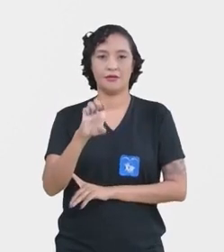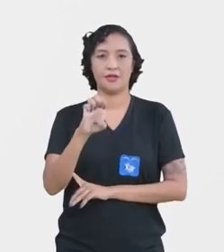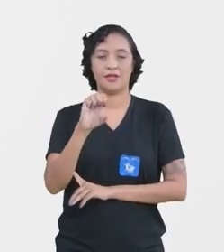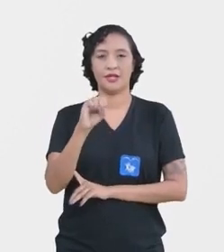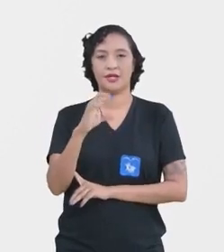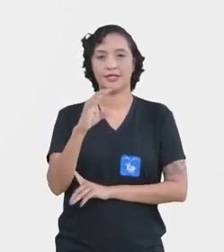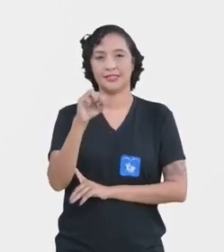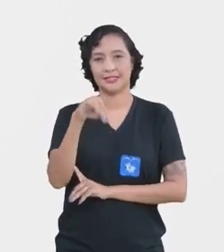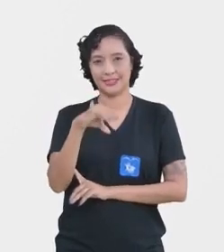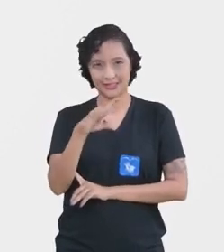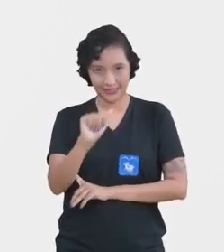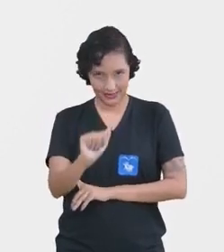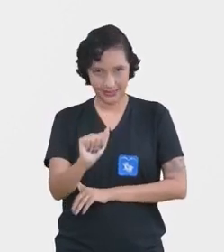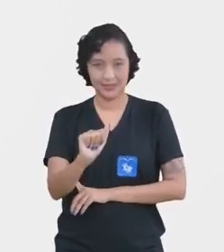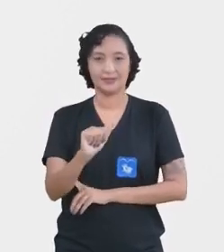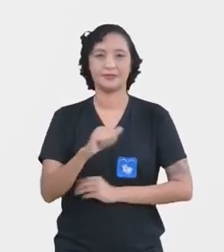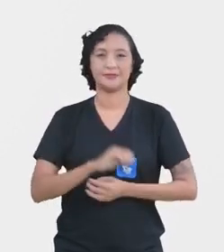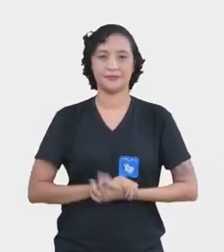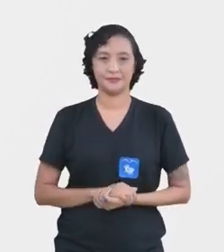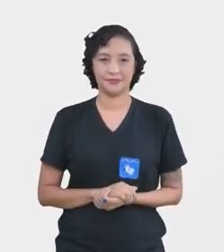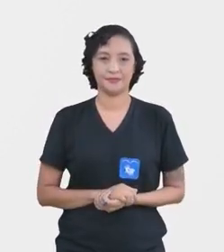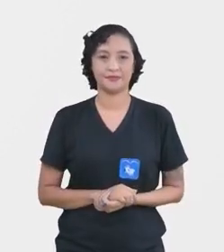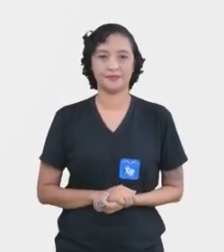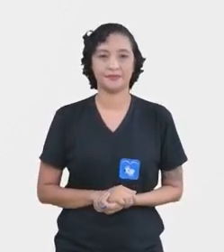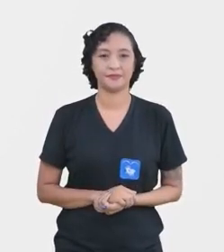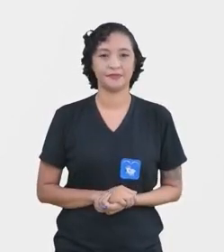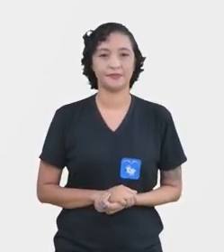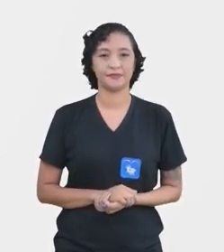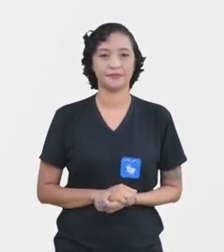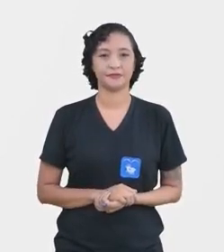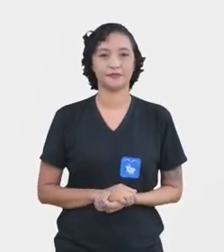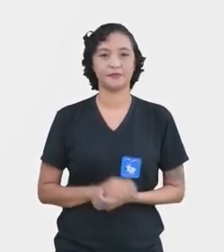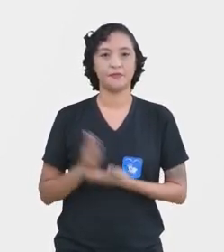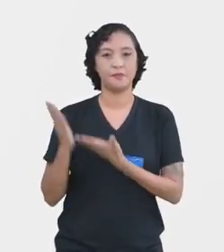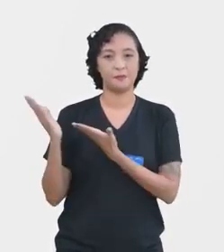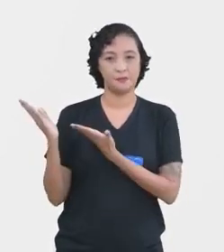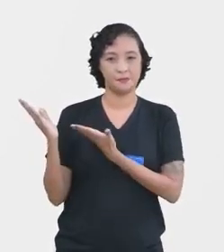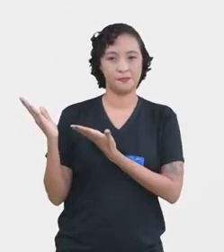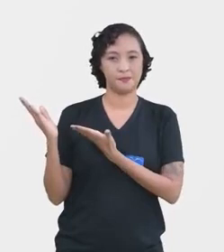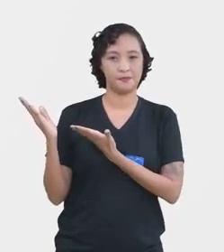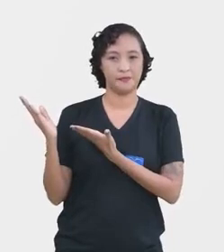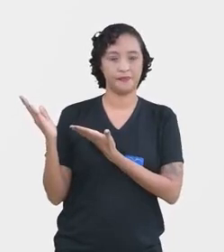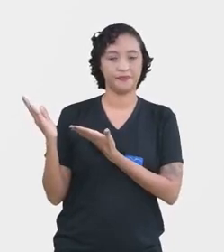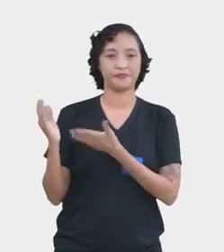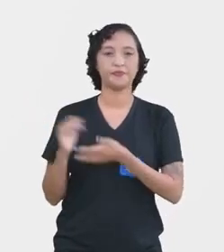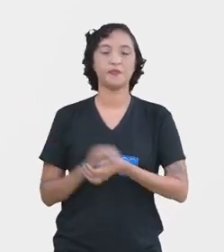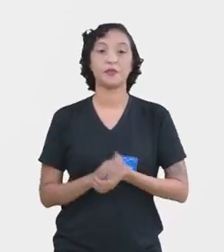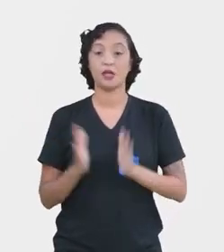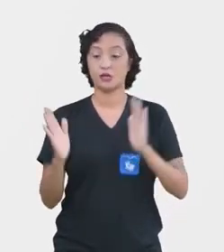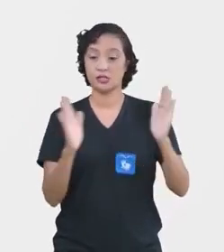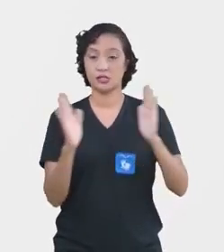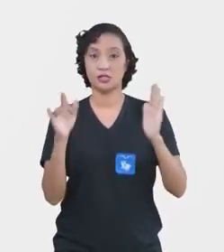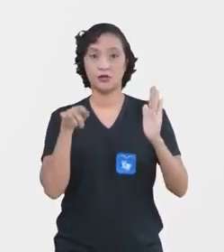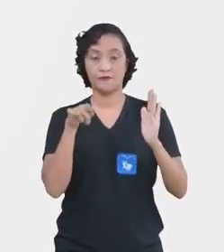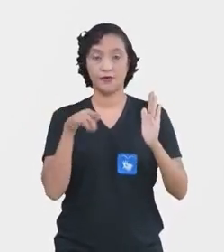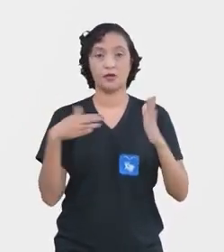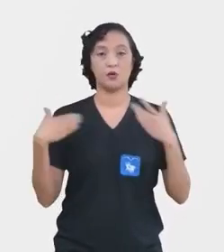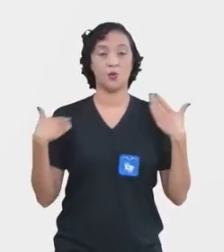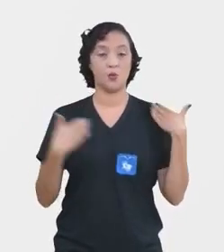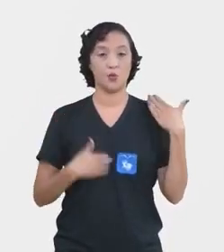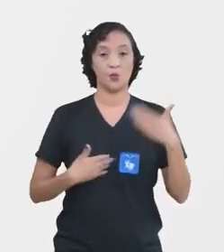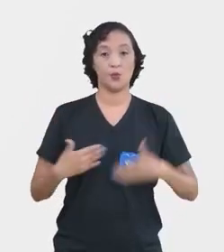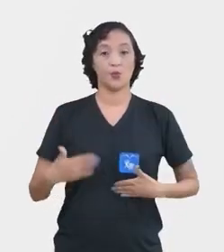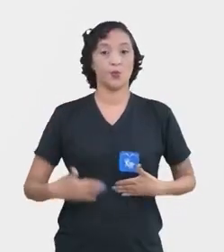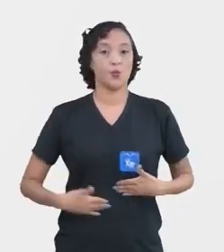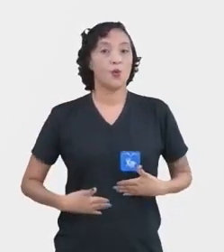viver a fase da puberdade. Avançando mais um pouco, quando você está na puberdade, o corpo está voltado nessa fase